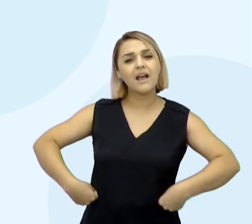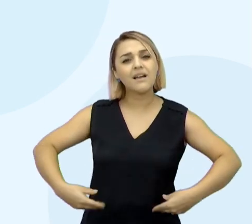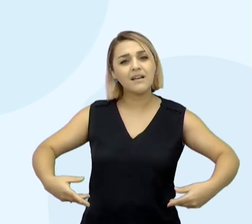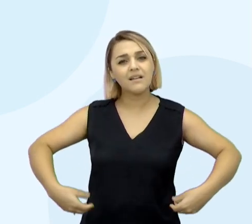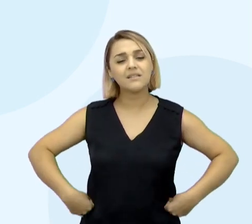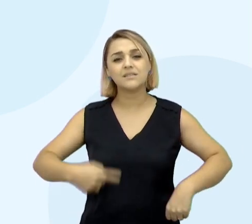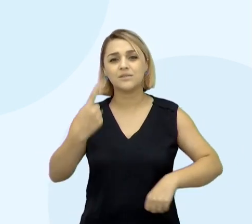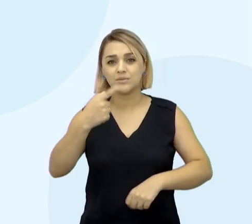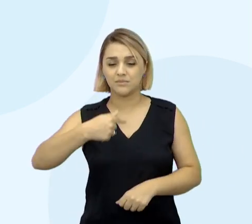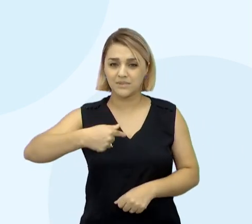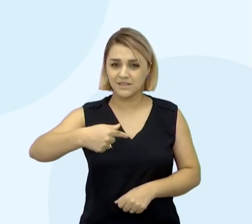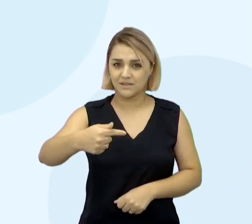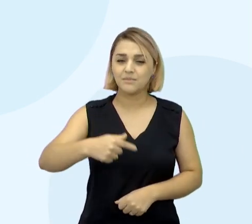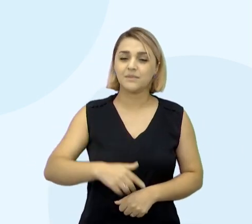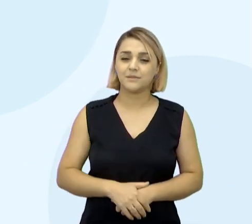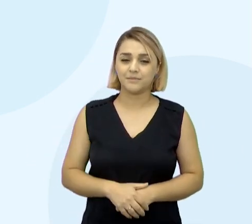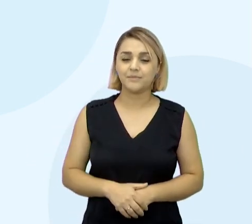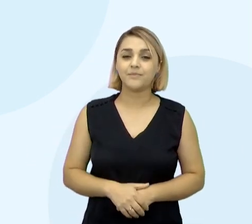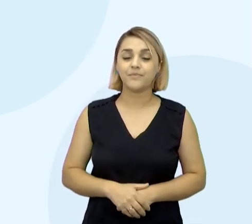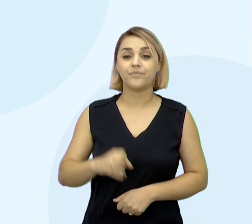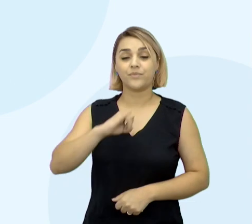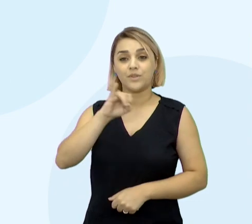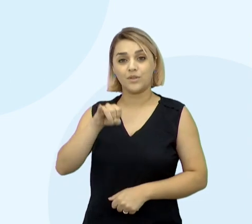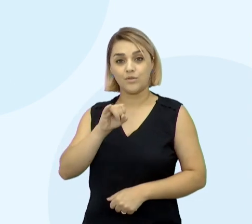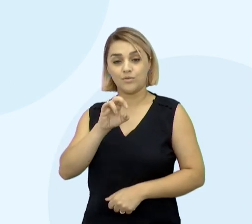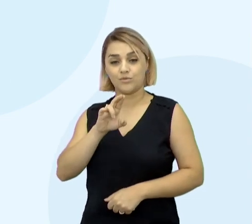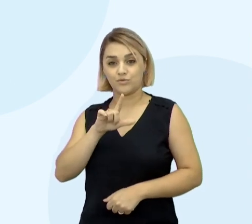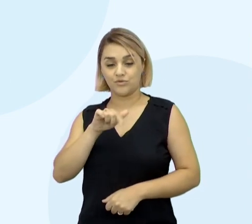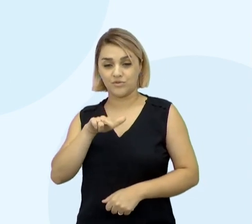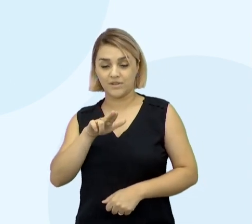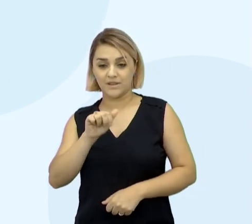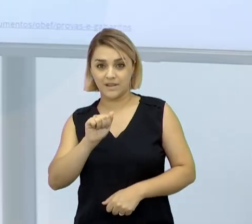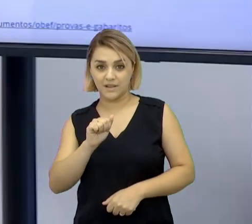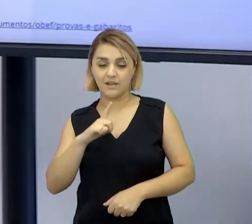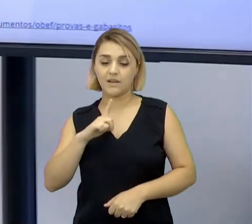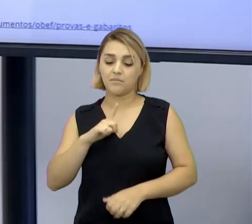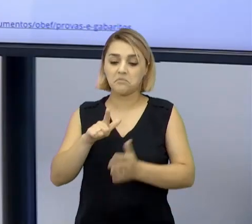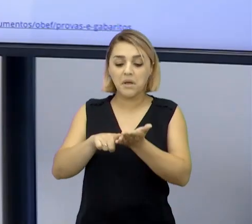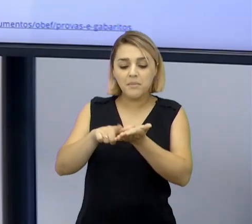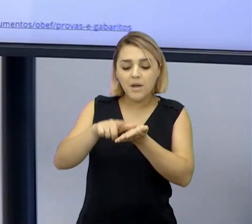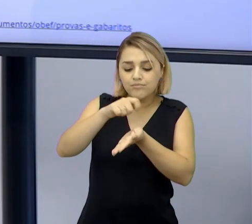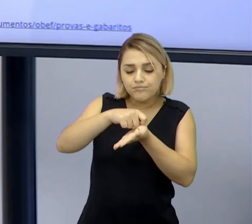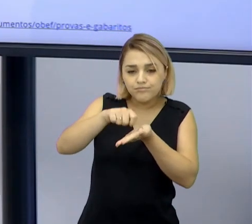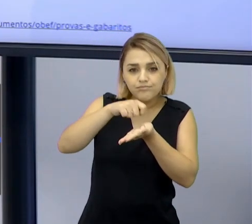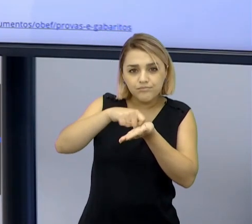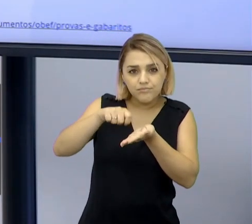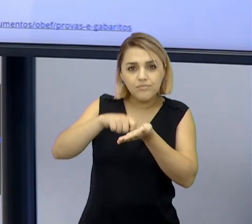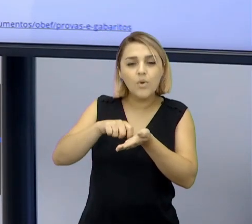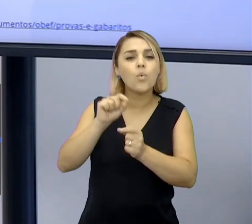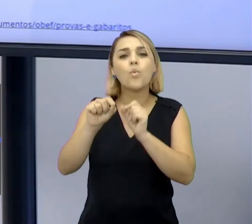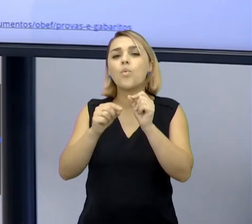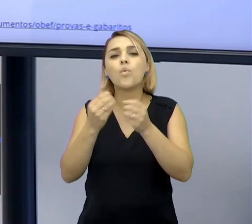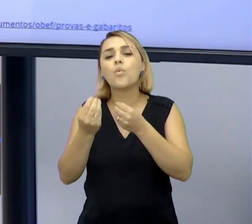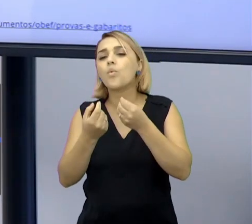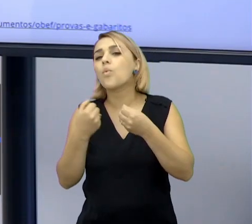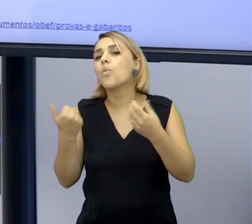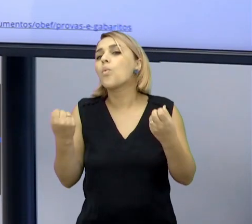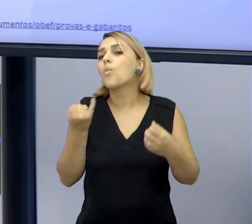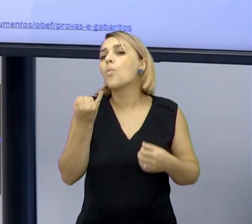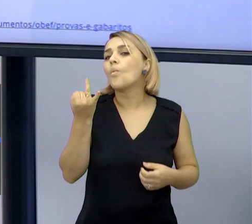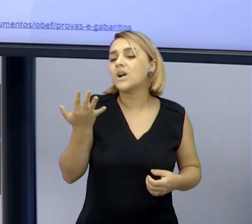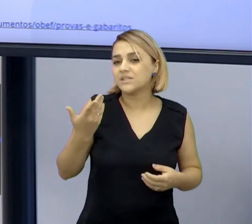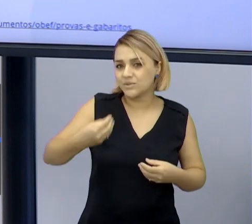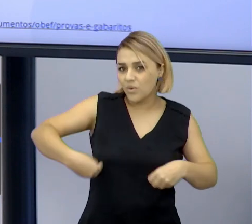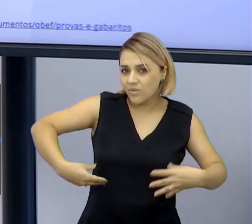E aqui ele está falando no mês. A Juliana colocou no papel o que Carlos e ela gastam em uma